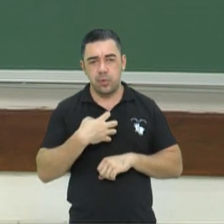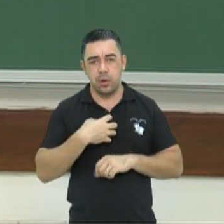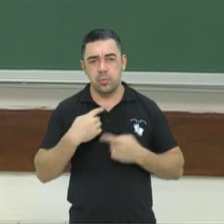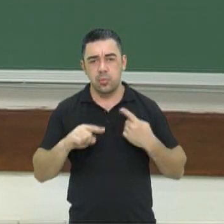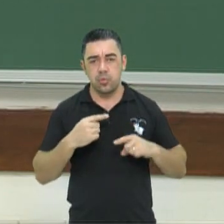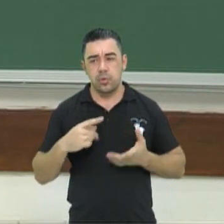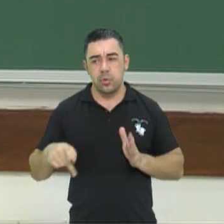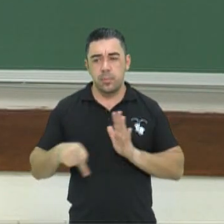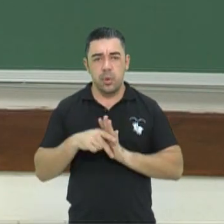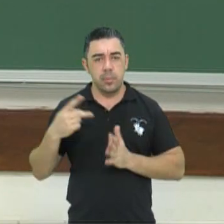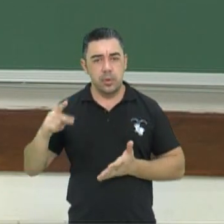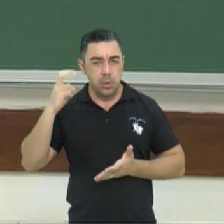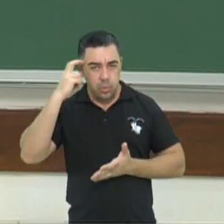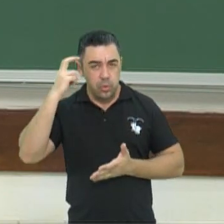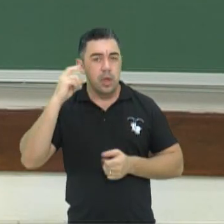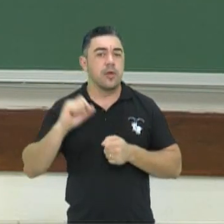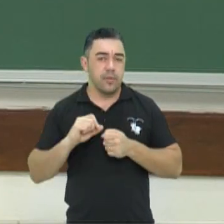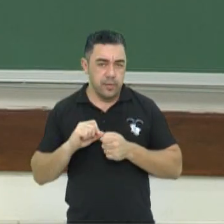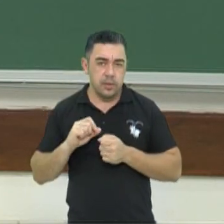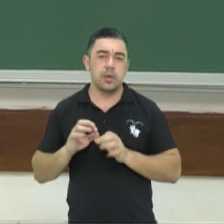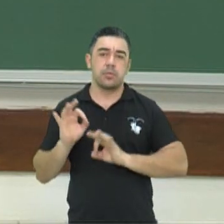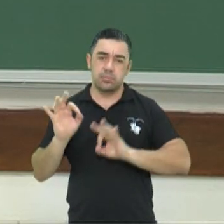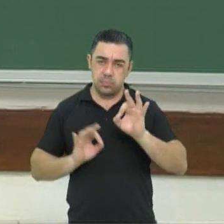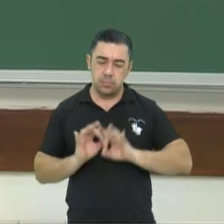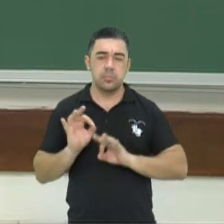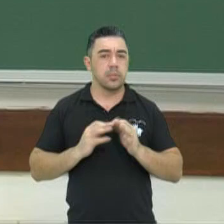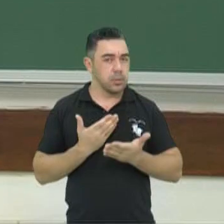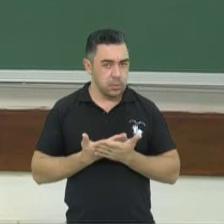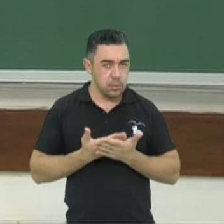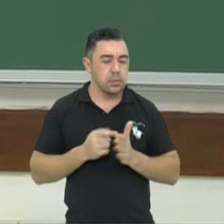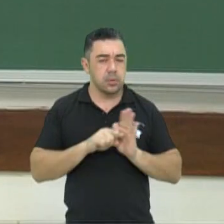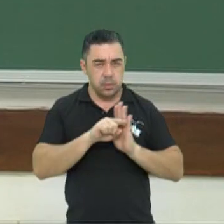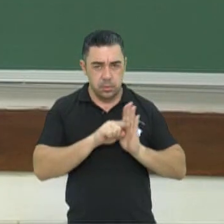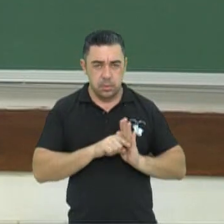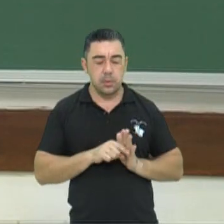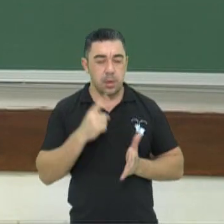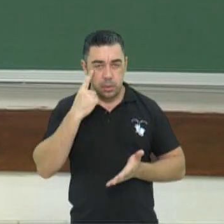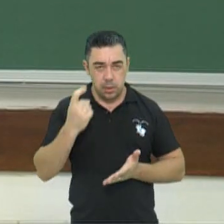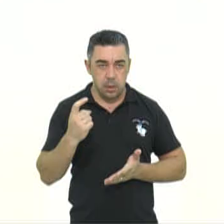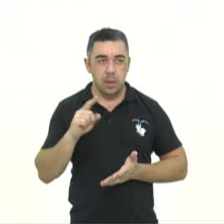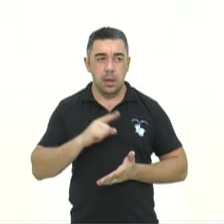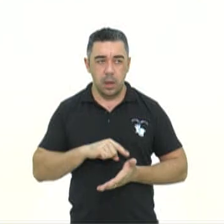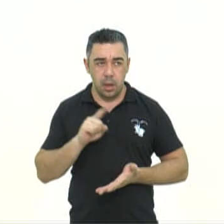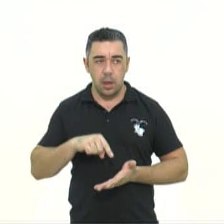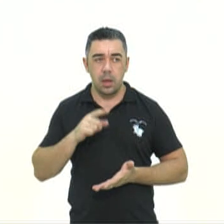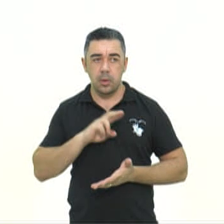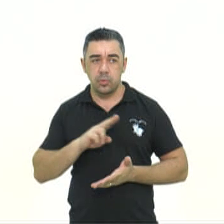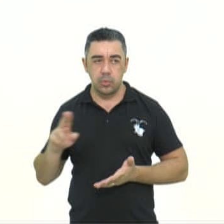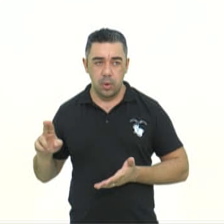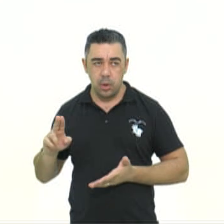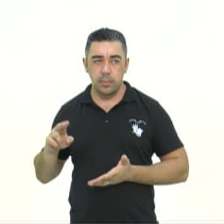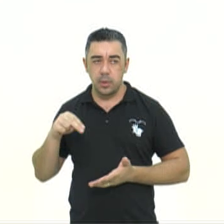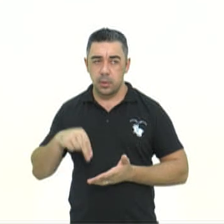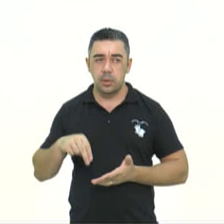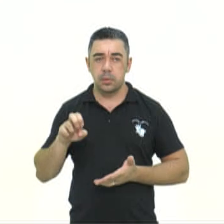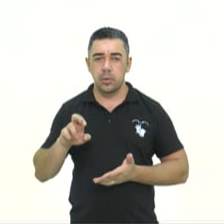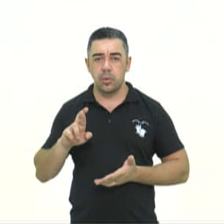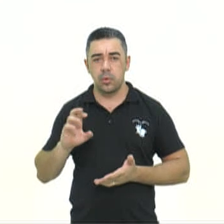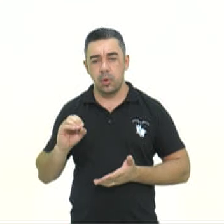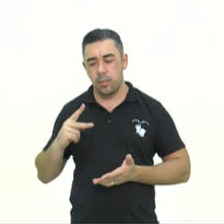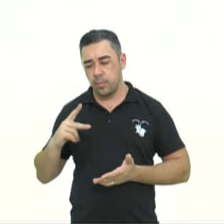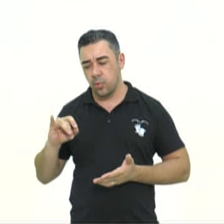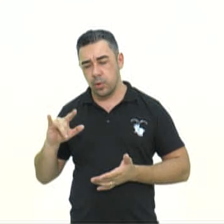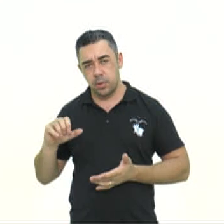tal cultura. Então ele foi fazendo esse mapa, uma coisa bem interessante. A partir disso ele chamou o seu trabalho de Neurópolis,